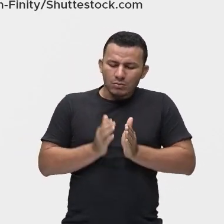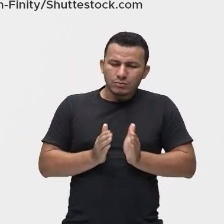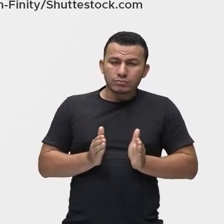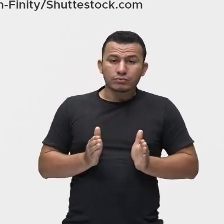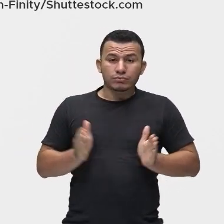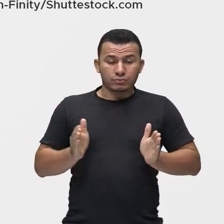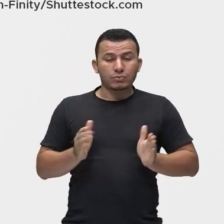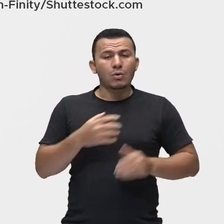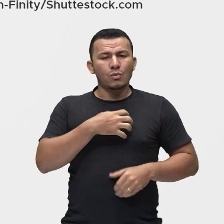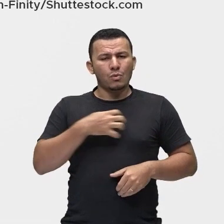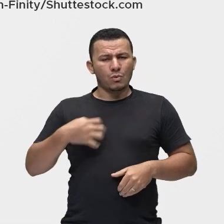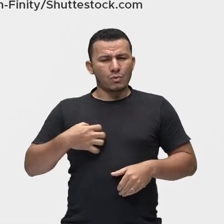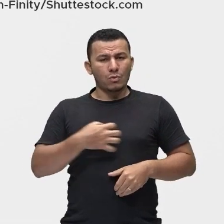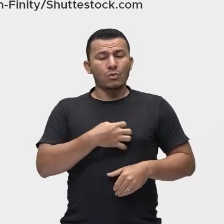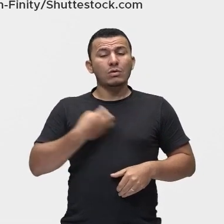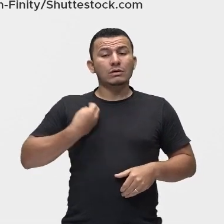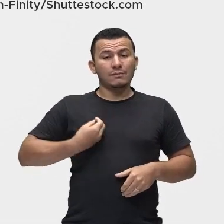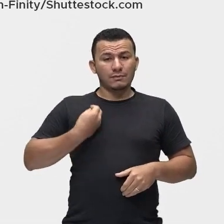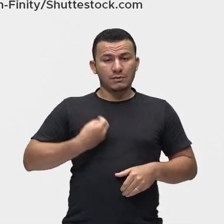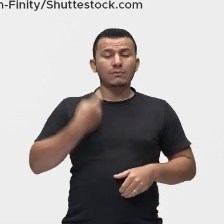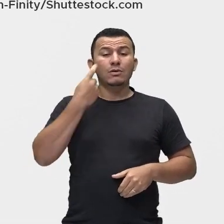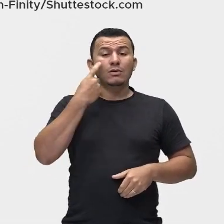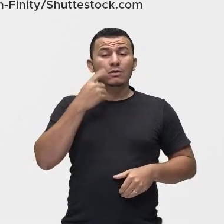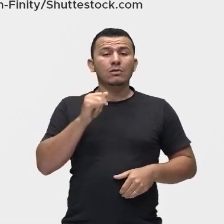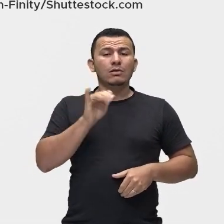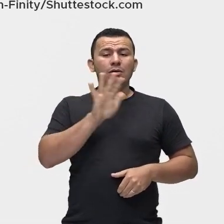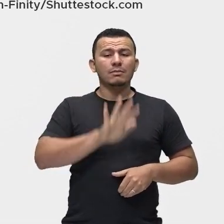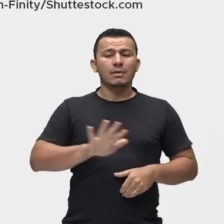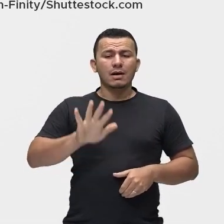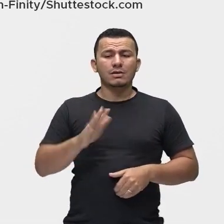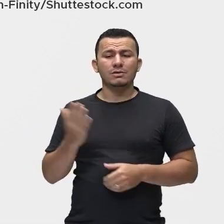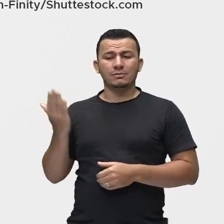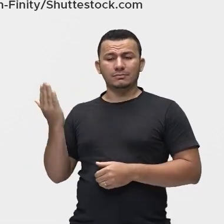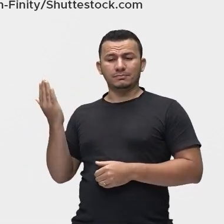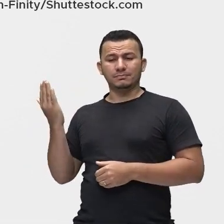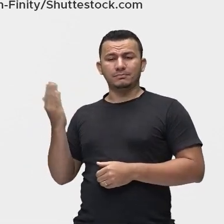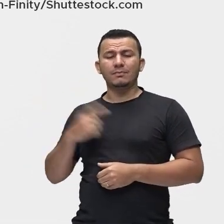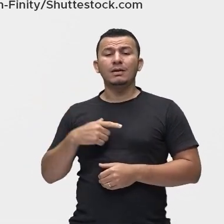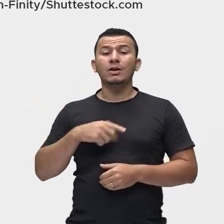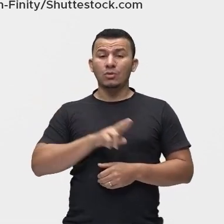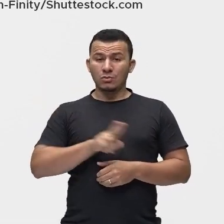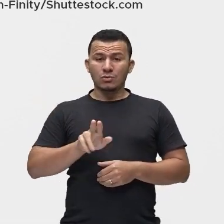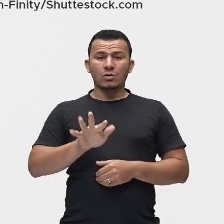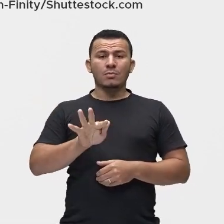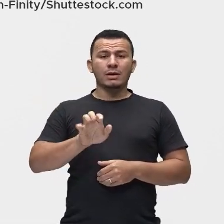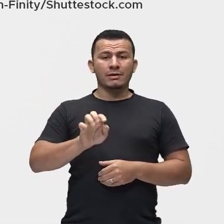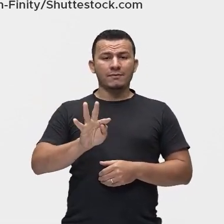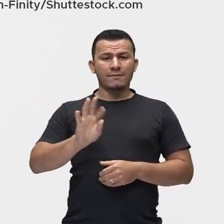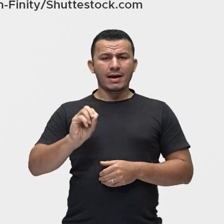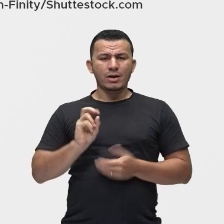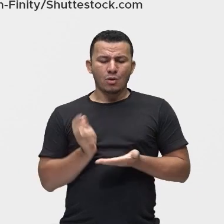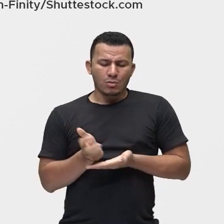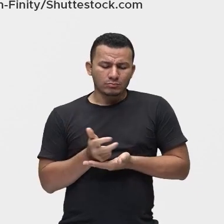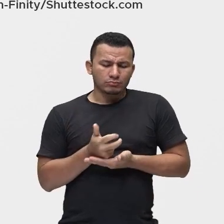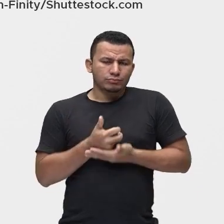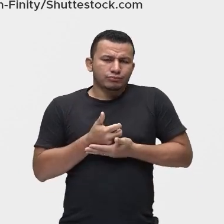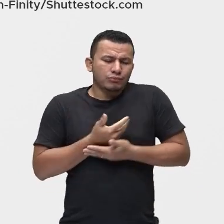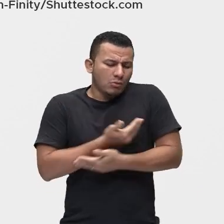organismos vivos. Então, vocês estão vendo na imagem aí, né, um feto. Então, como é que